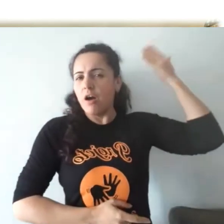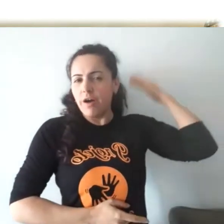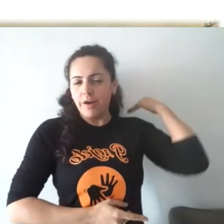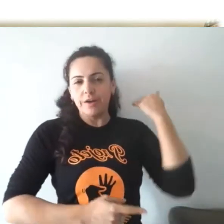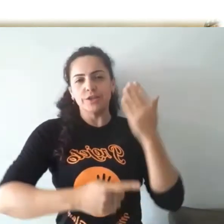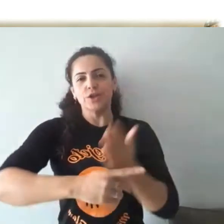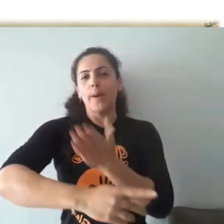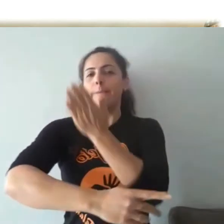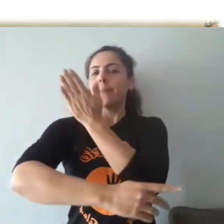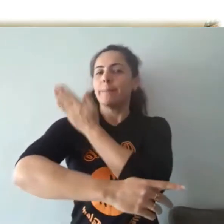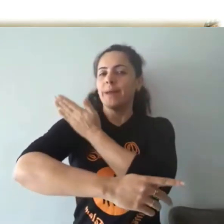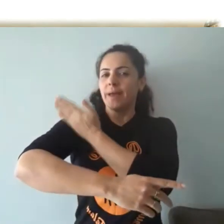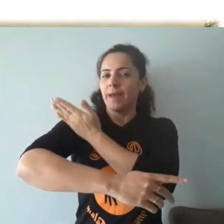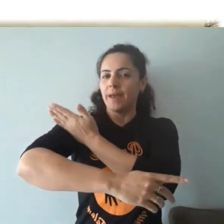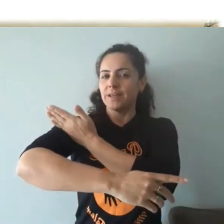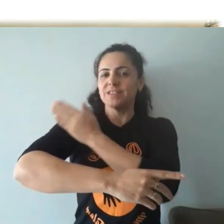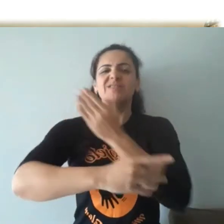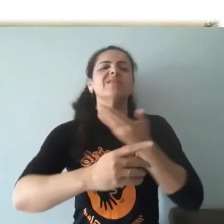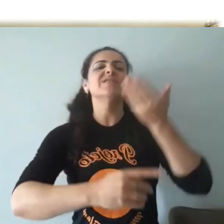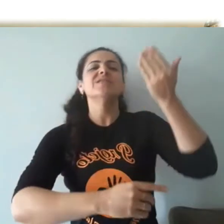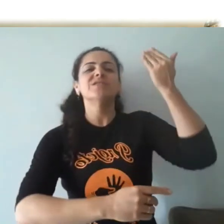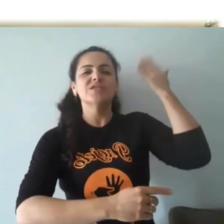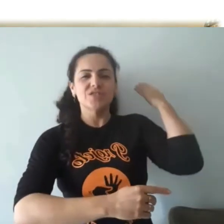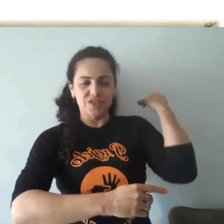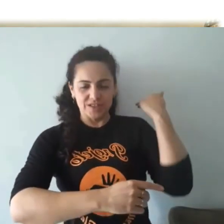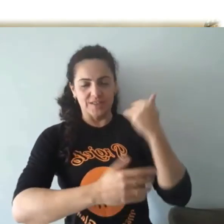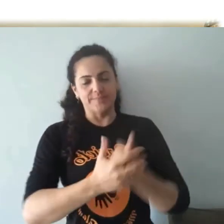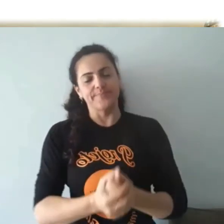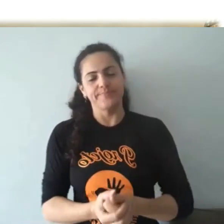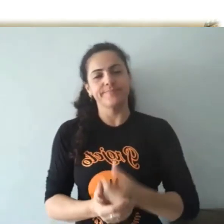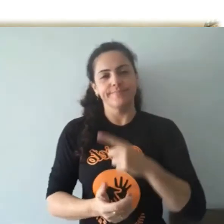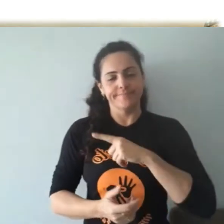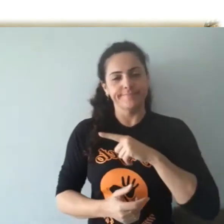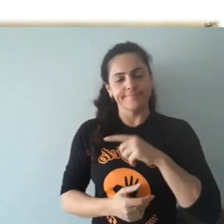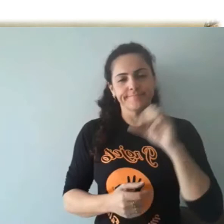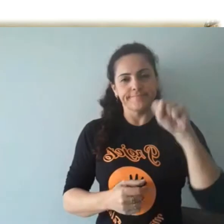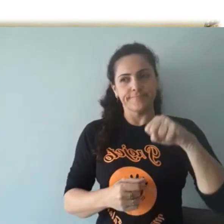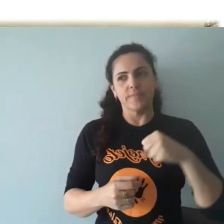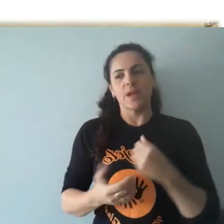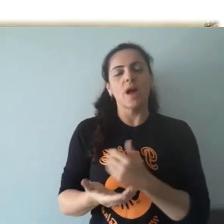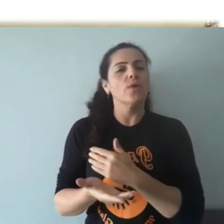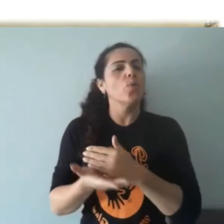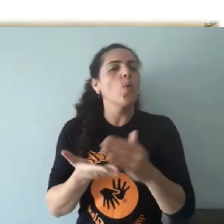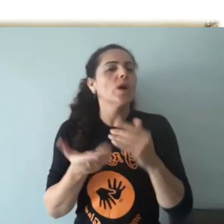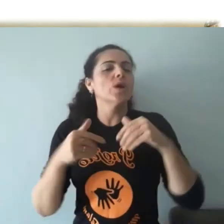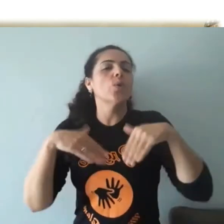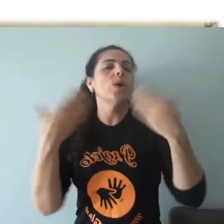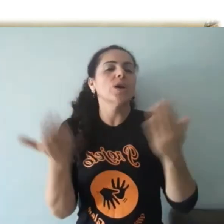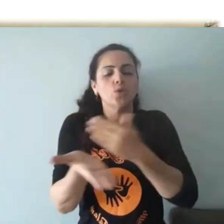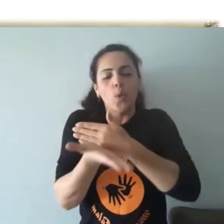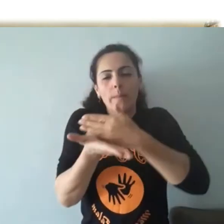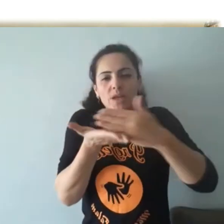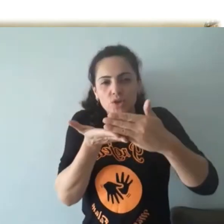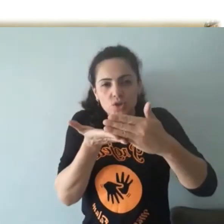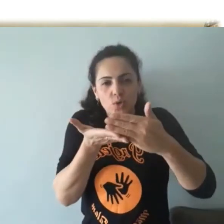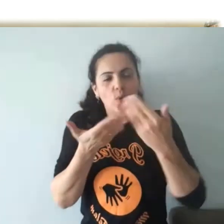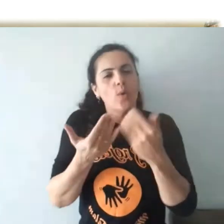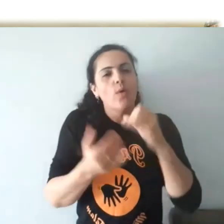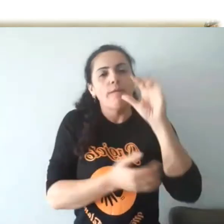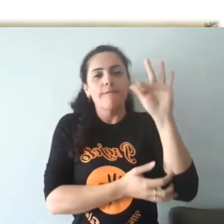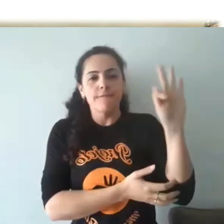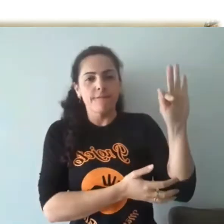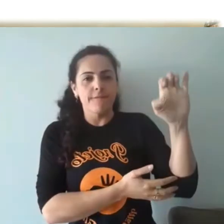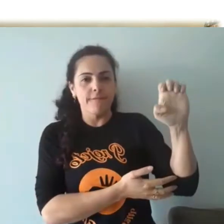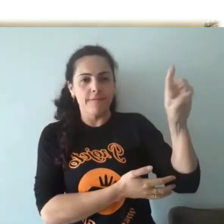tem, então, as pessoas indo para as áreas mais rurais e aí o surgimento da Idade Média, não precisava mais ter o comércio.